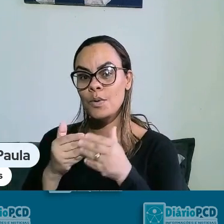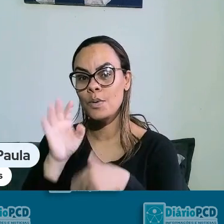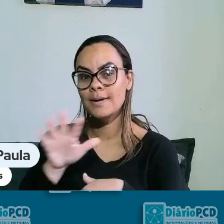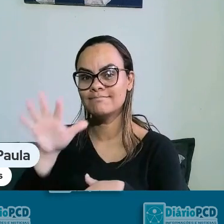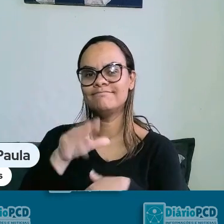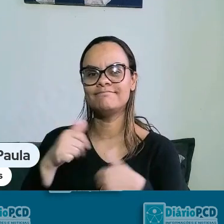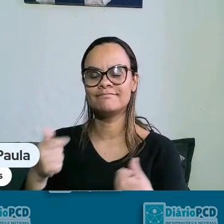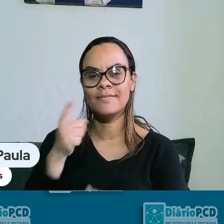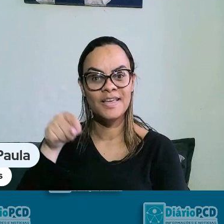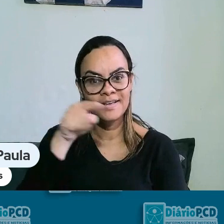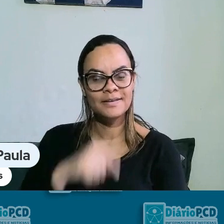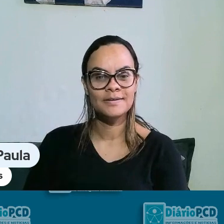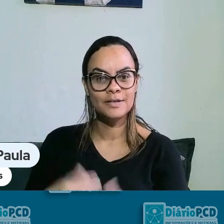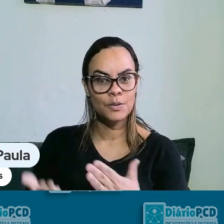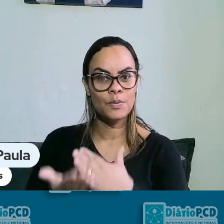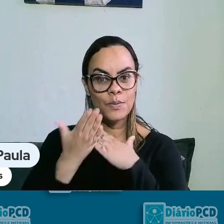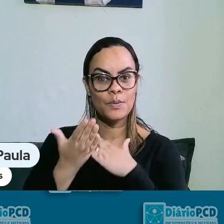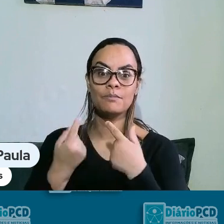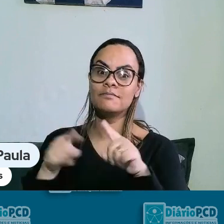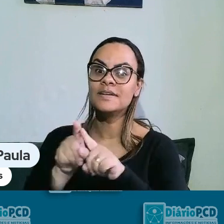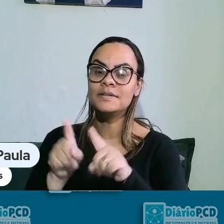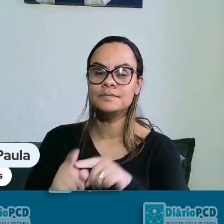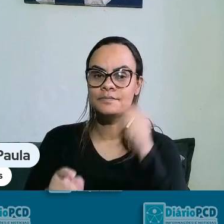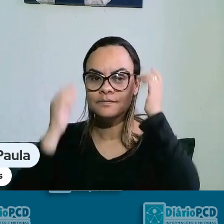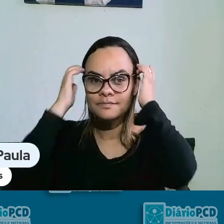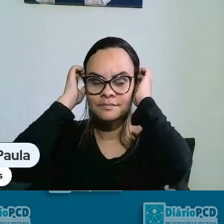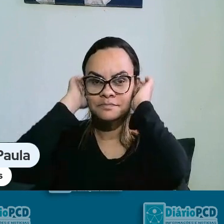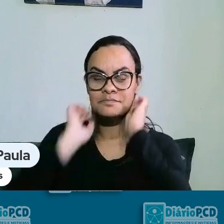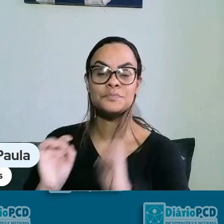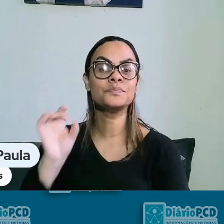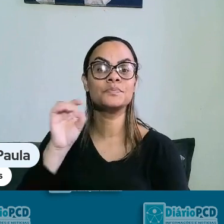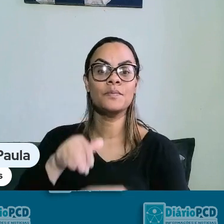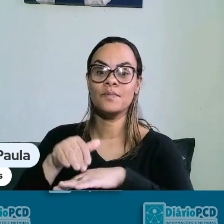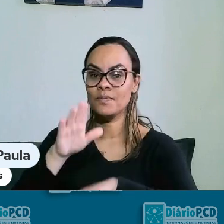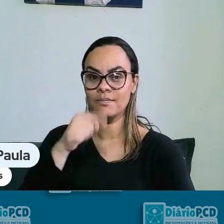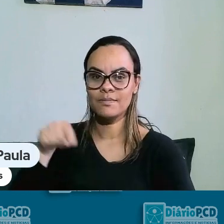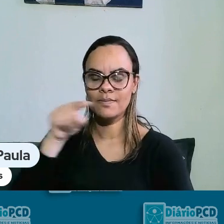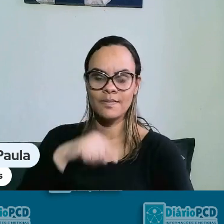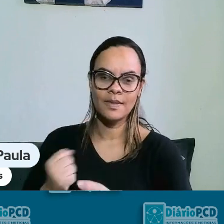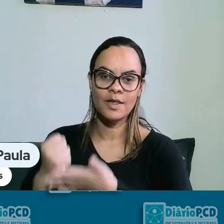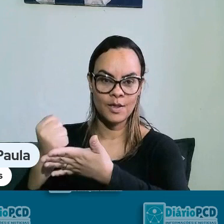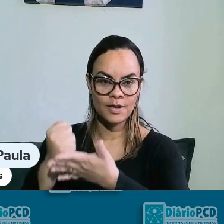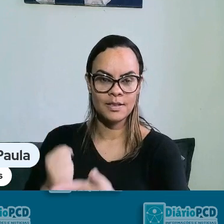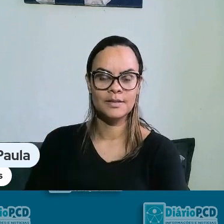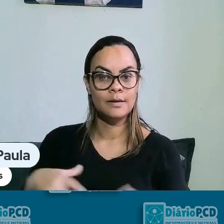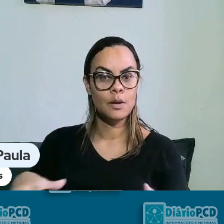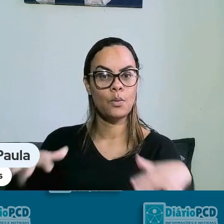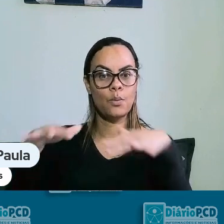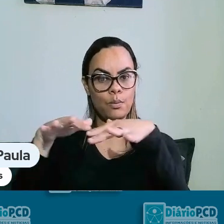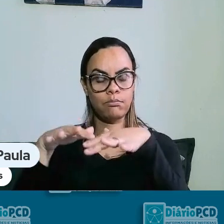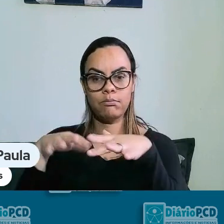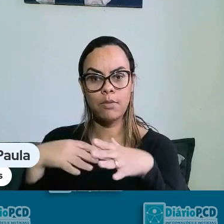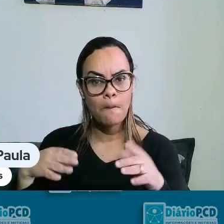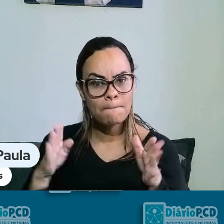E você, nos ajude com isso, porque cada vez mais nós estamos levando a demanda que é sua,